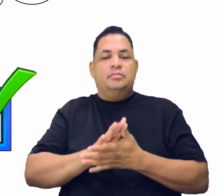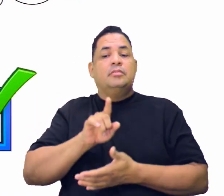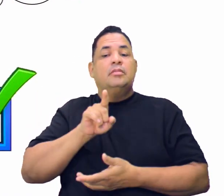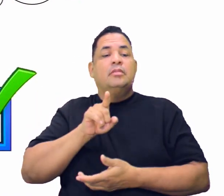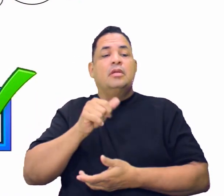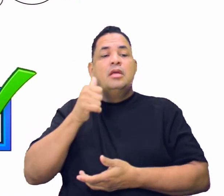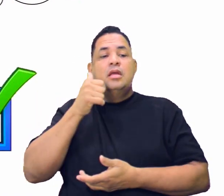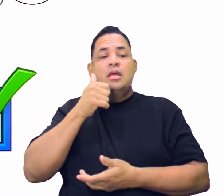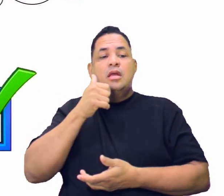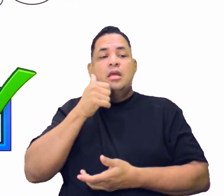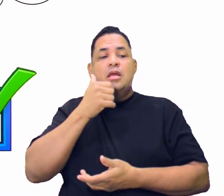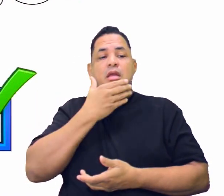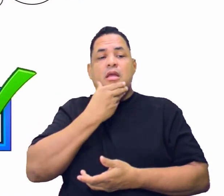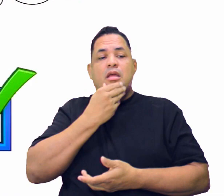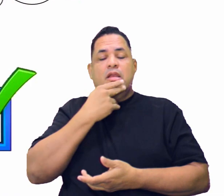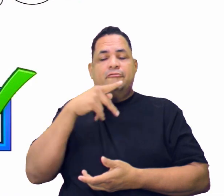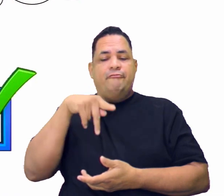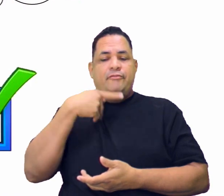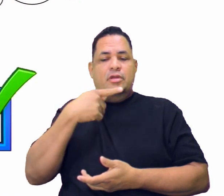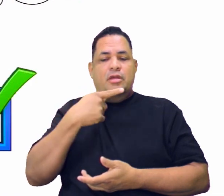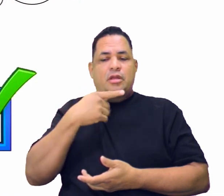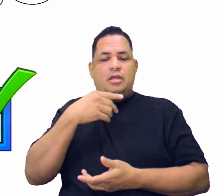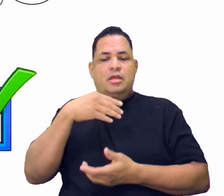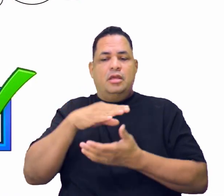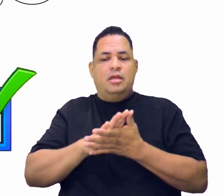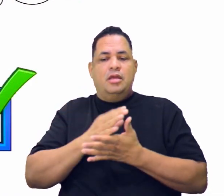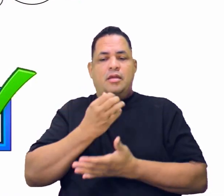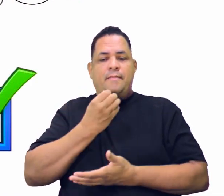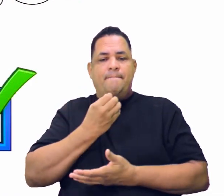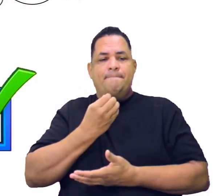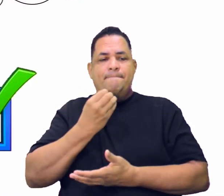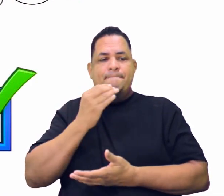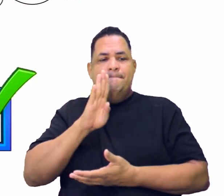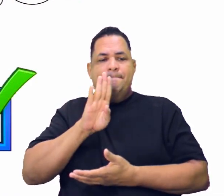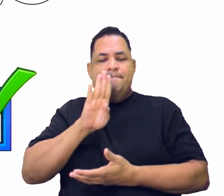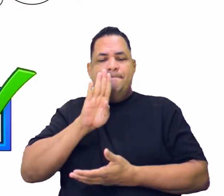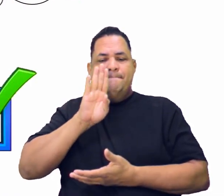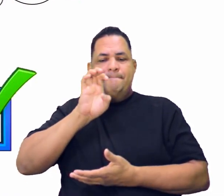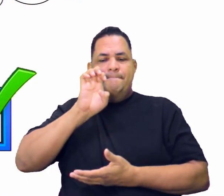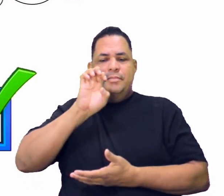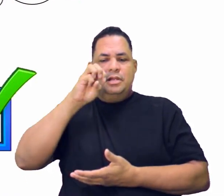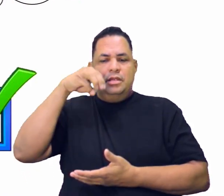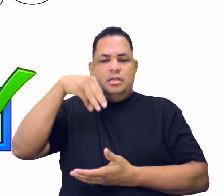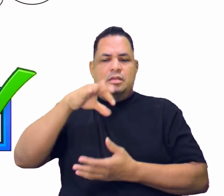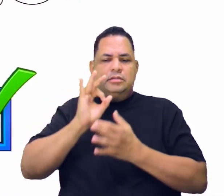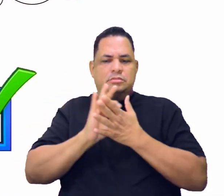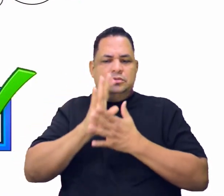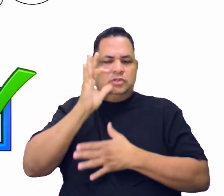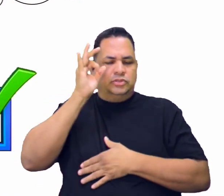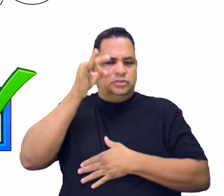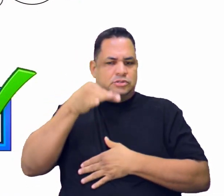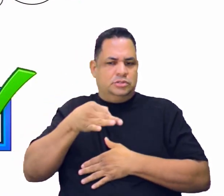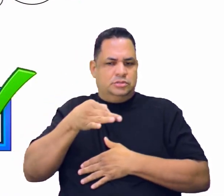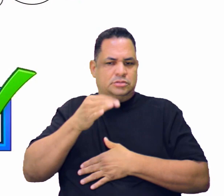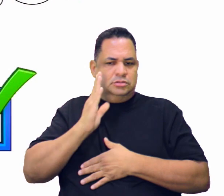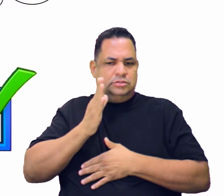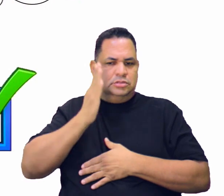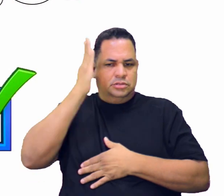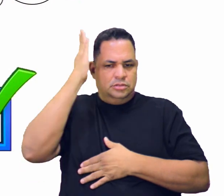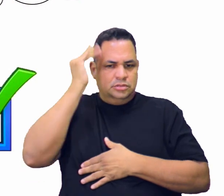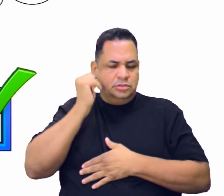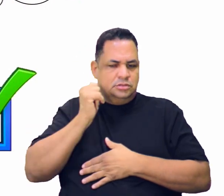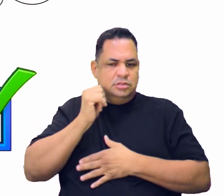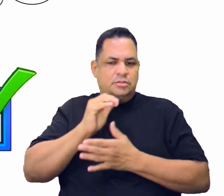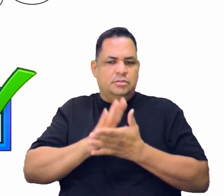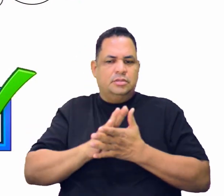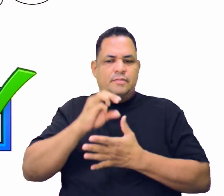fala bem. Tá certo? Você troca esse mal pelo bem. Encaixou bem? Amadinho, então já sabe que vai ser com